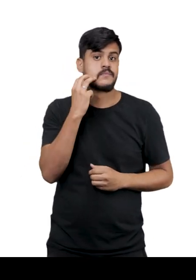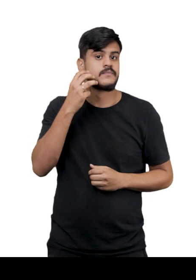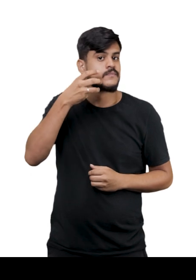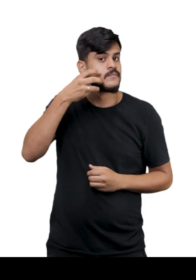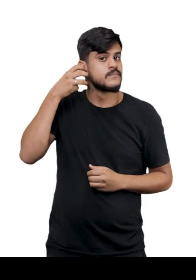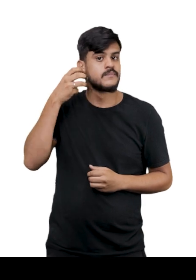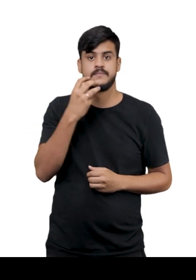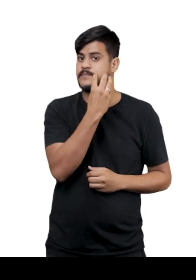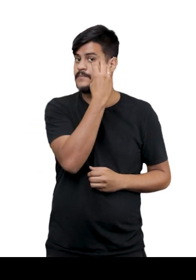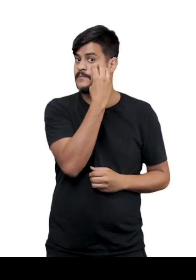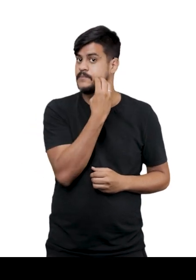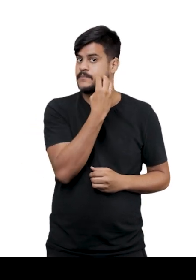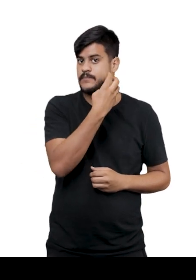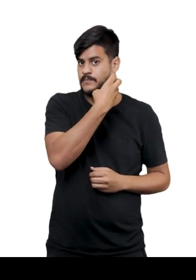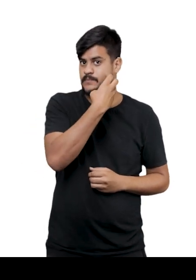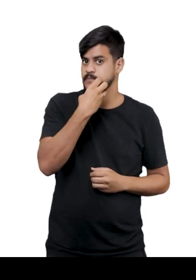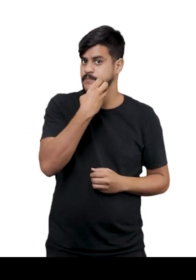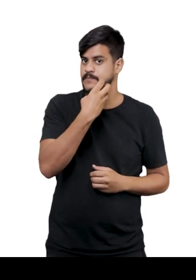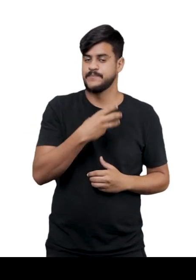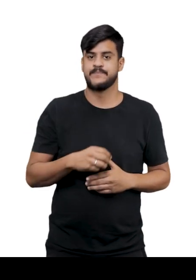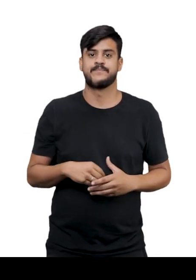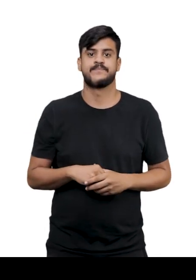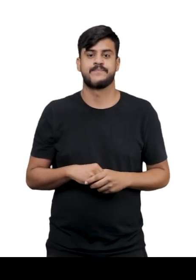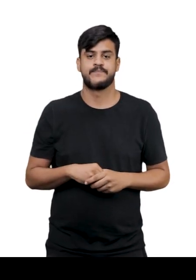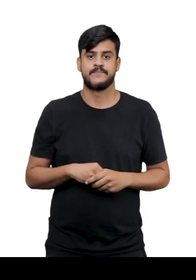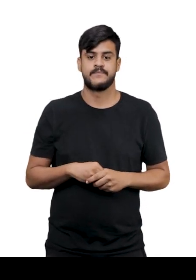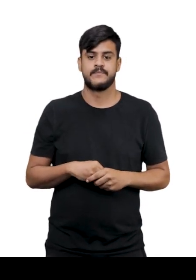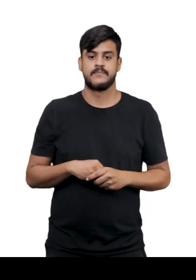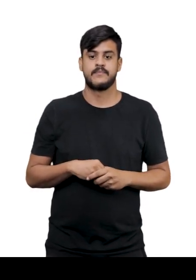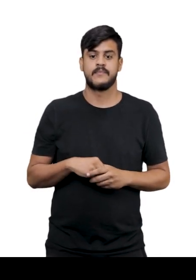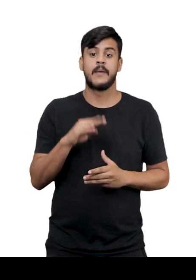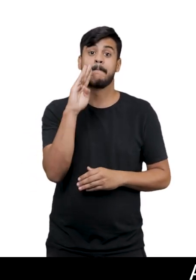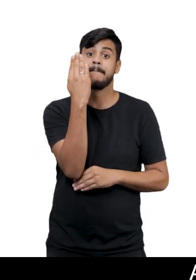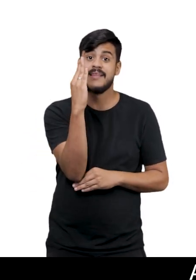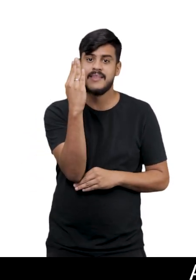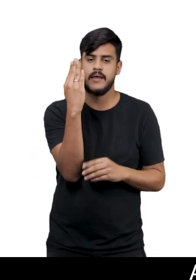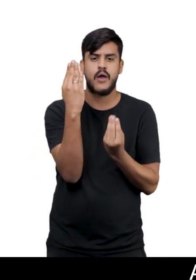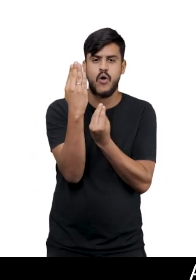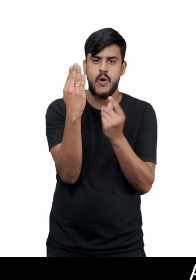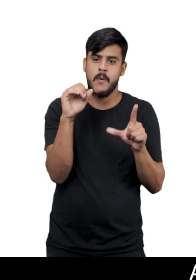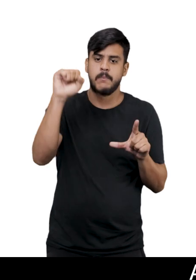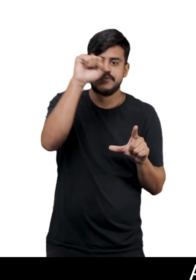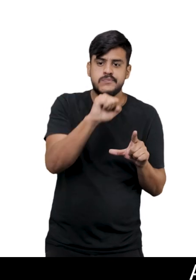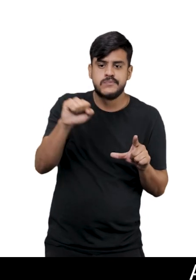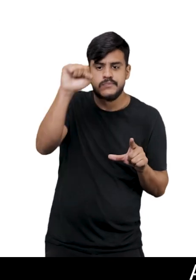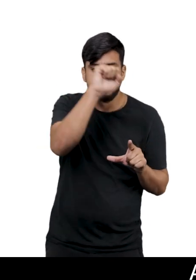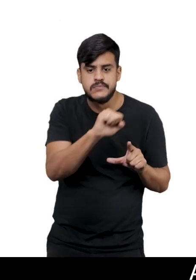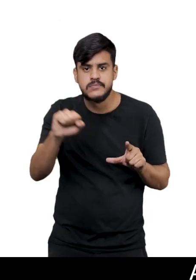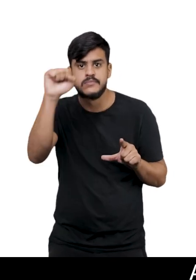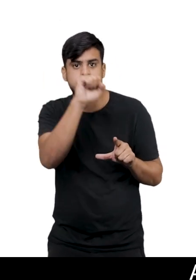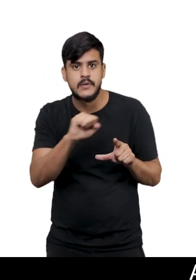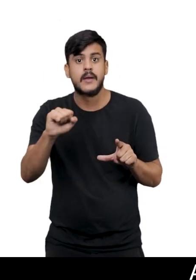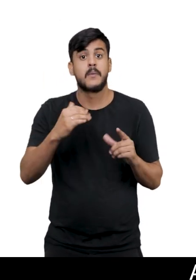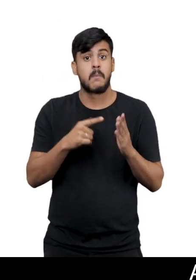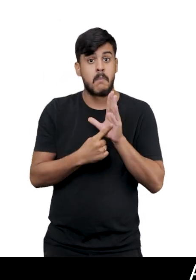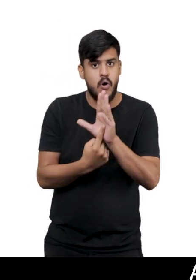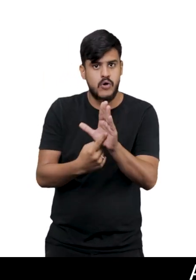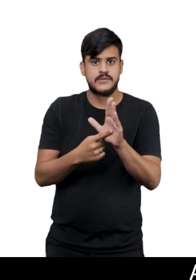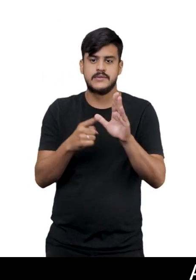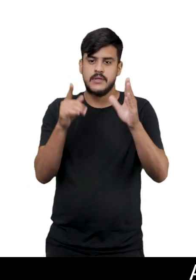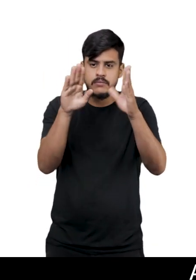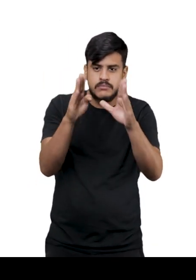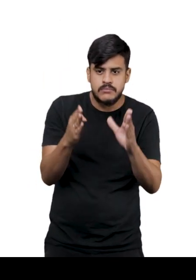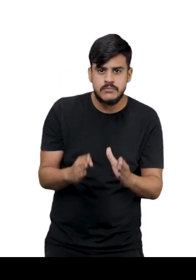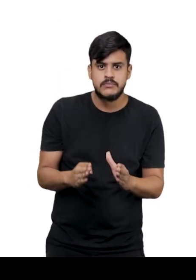há incisões verticais e horizontais. A madeira tem um acabamento polido, ressaltando